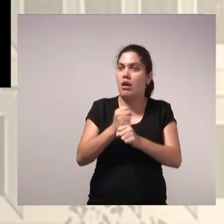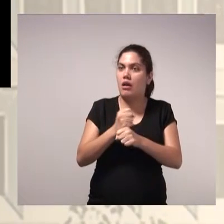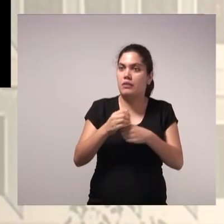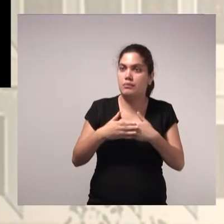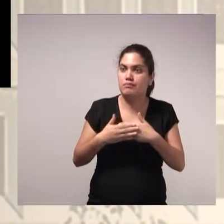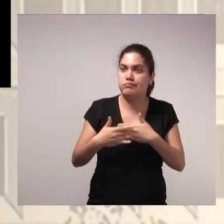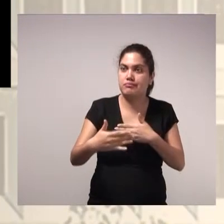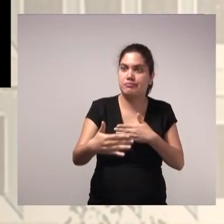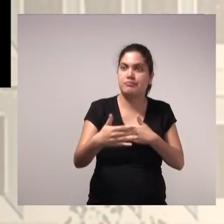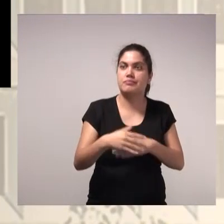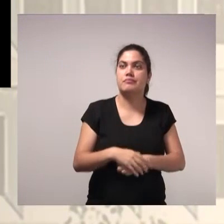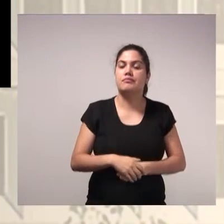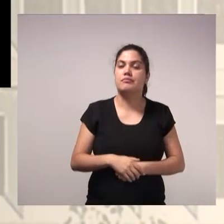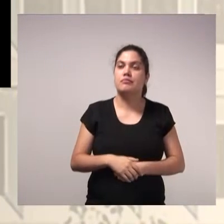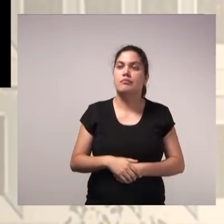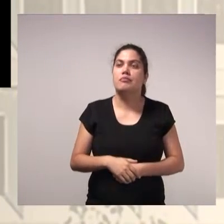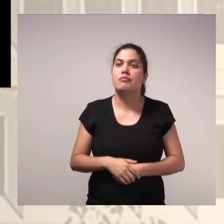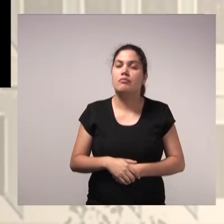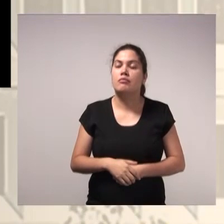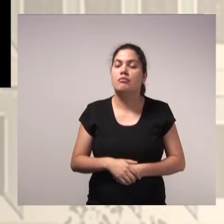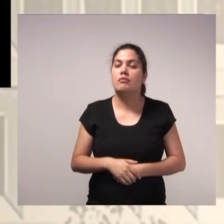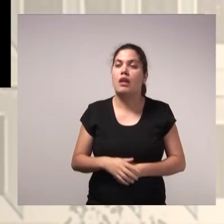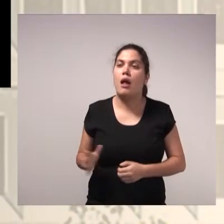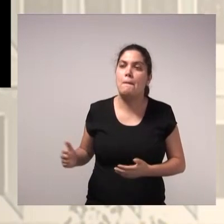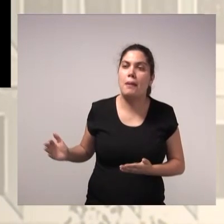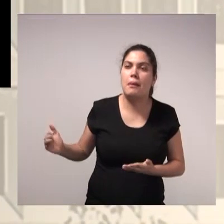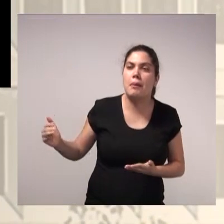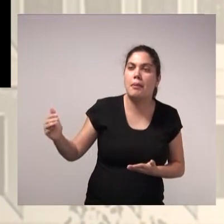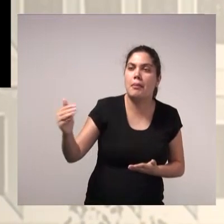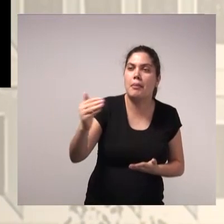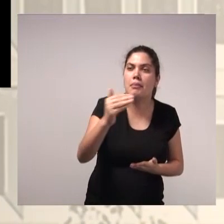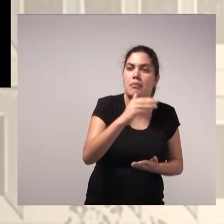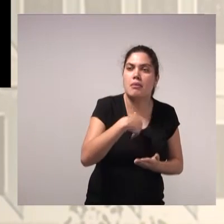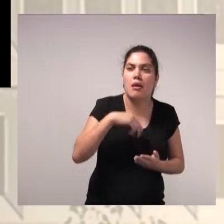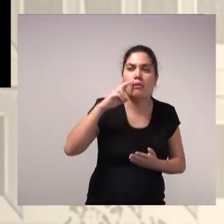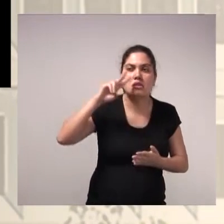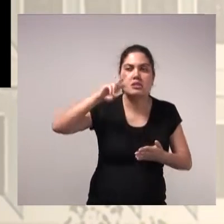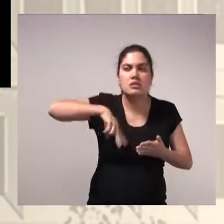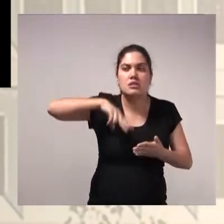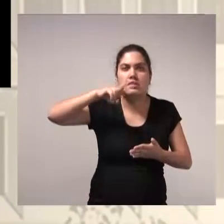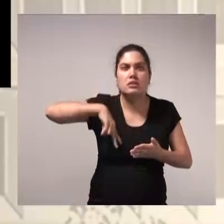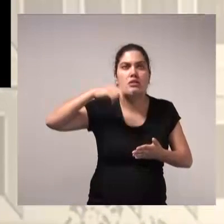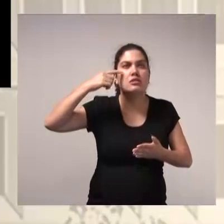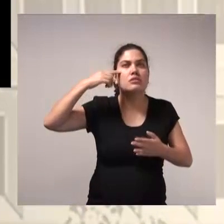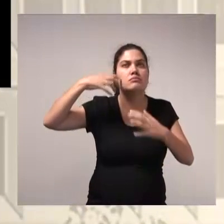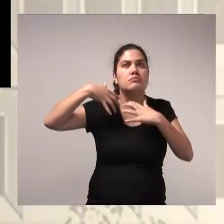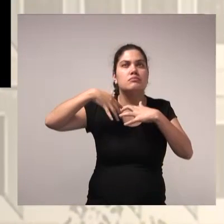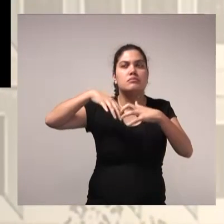então, a partir do levantamento das emissões, a gente pôde traçar,